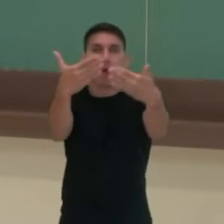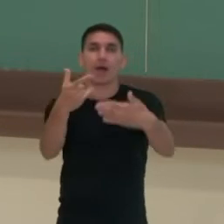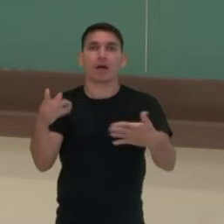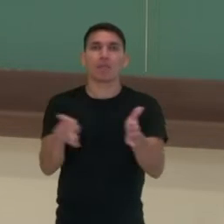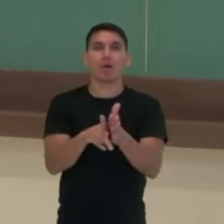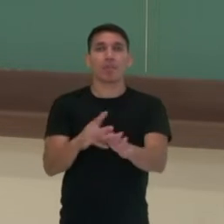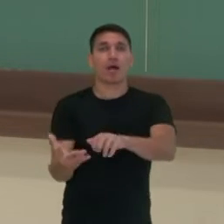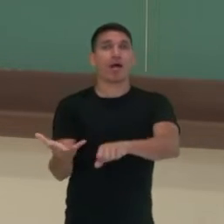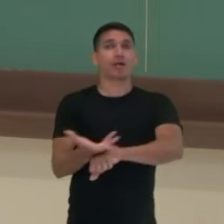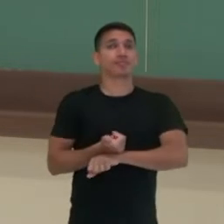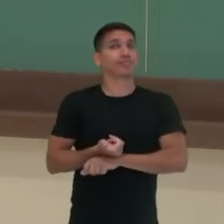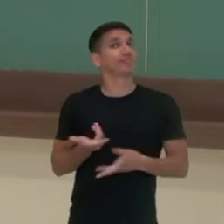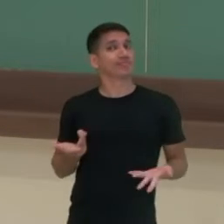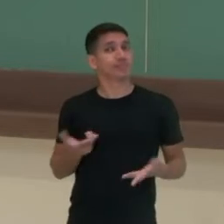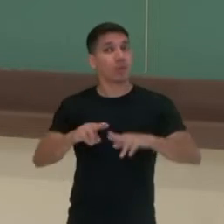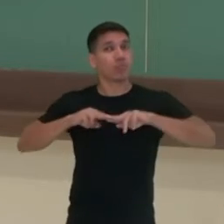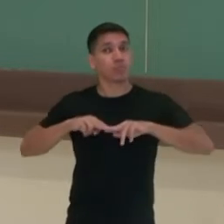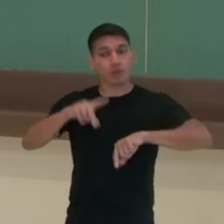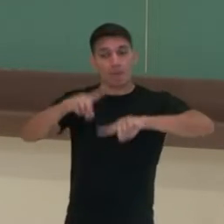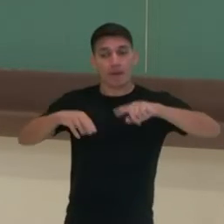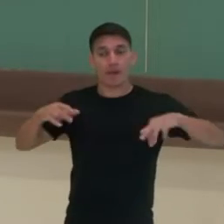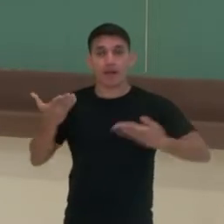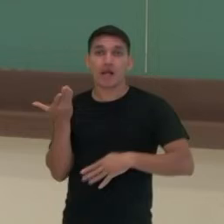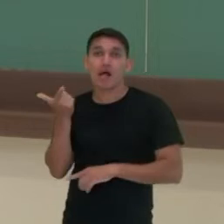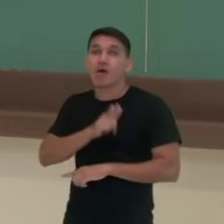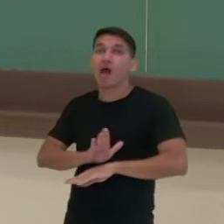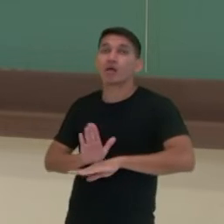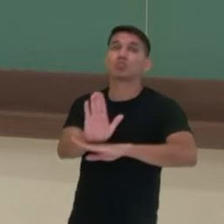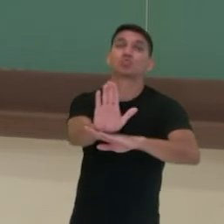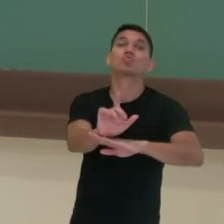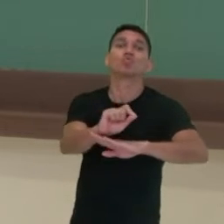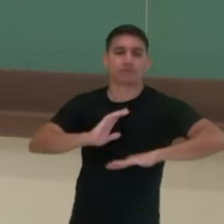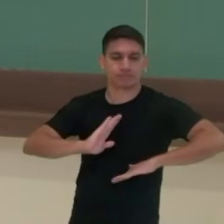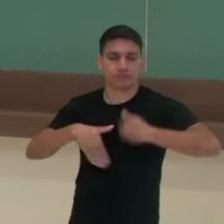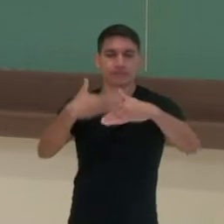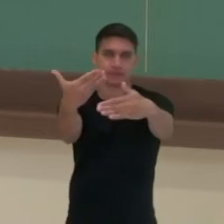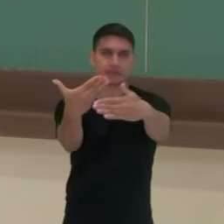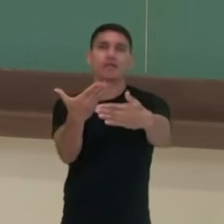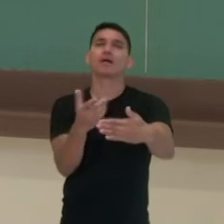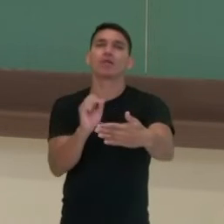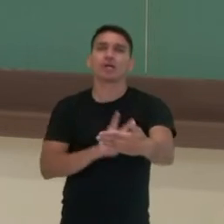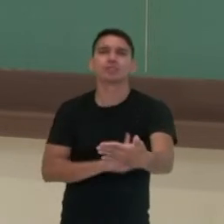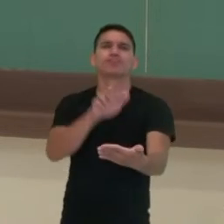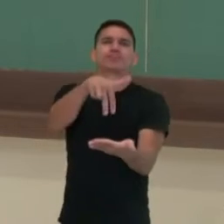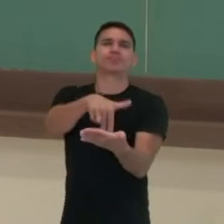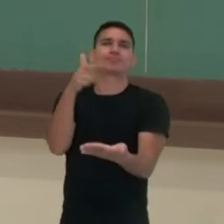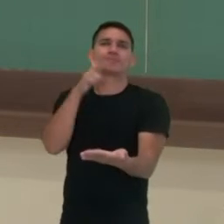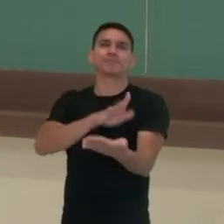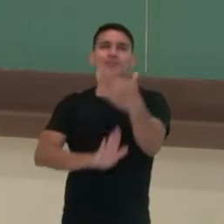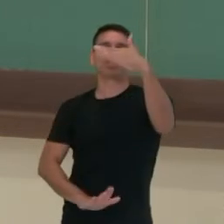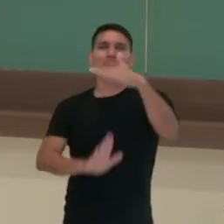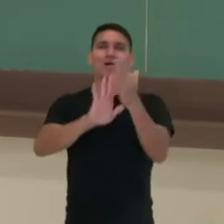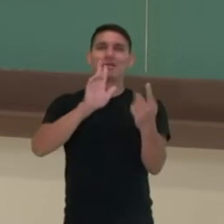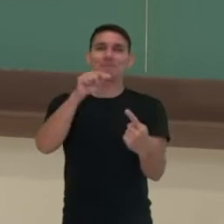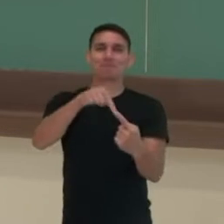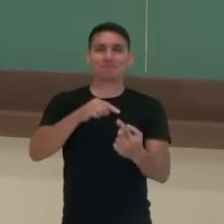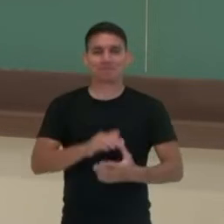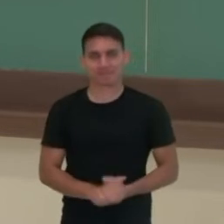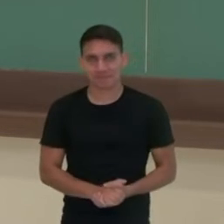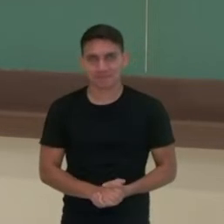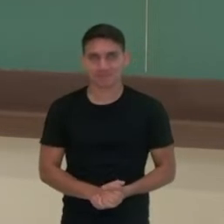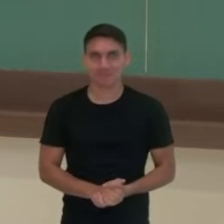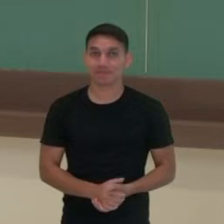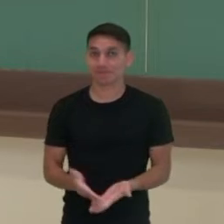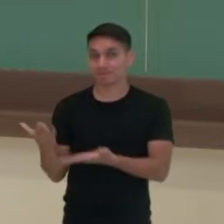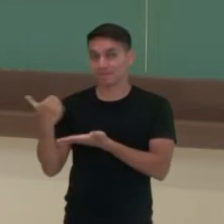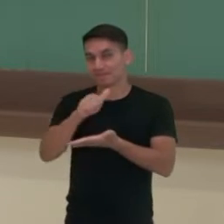dessas aptidões. Então, vai auxiliar nesse desenvolvimento para que ele consiga atingir o seu nível máximo lá.